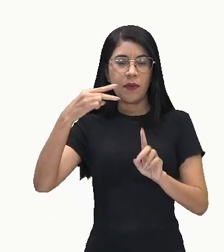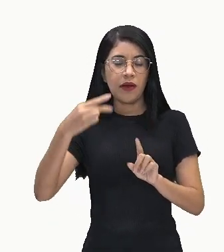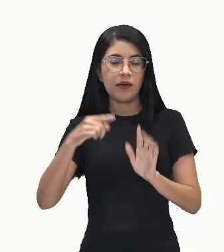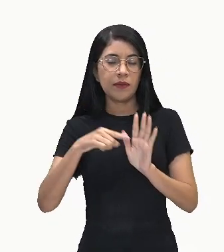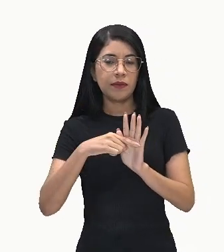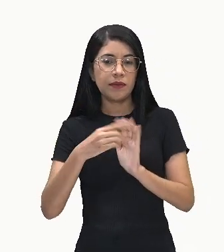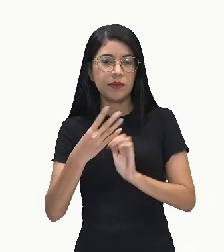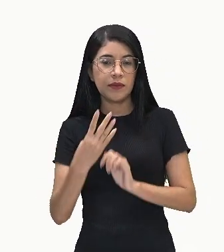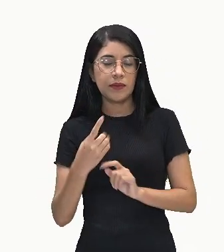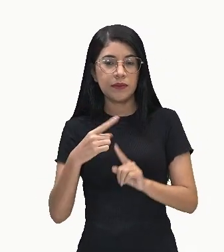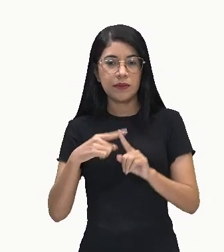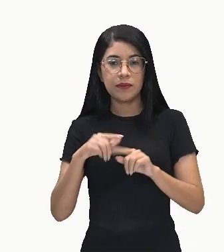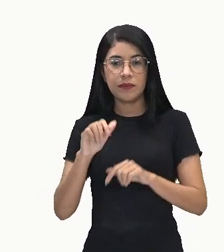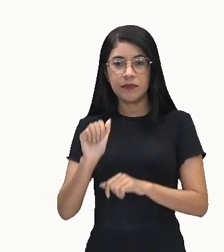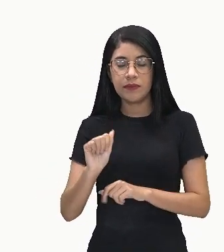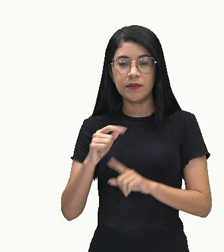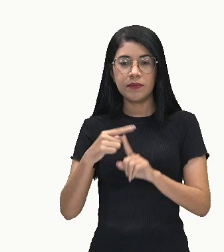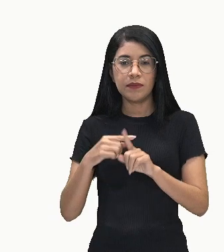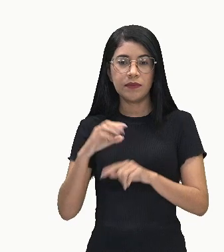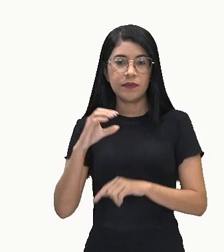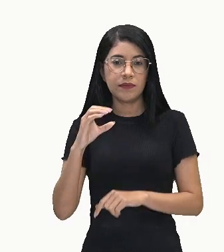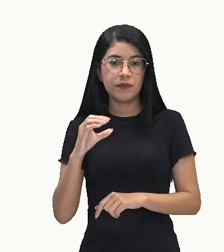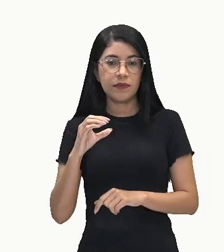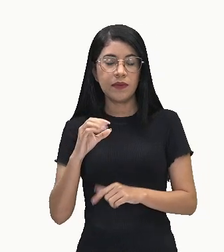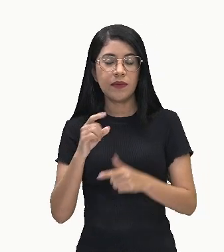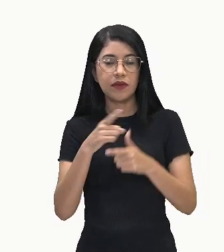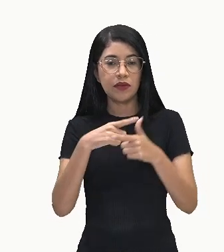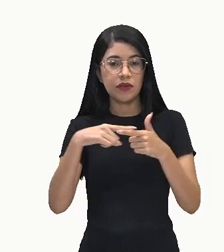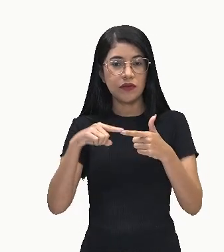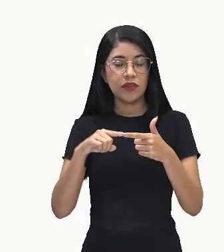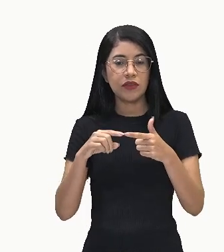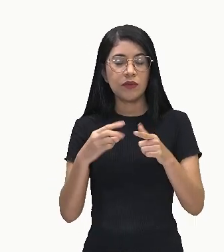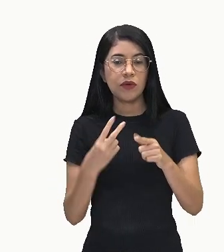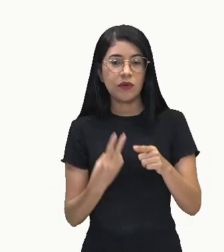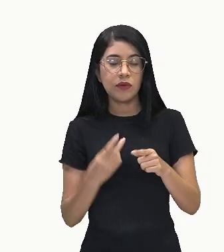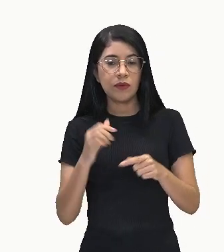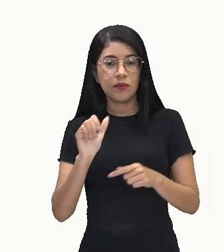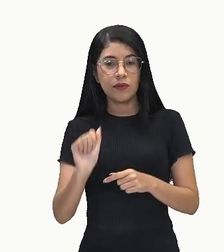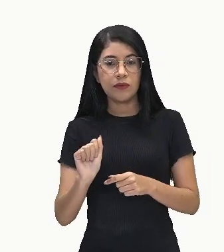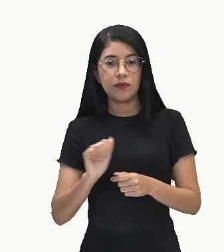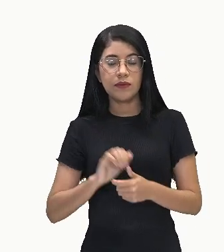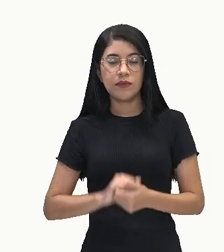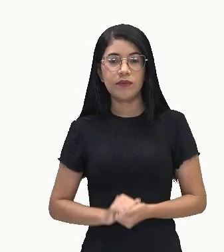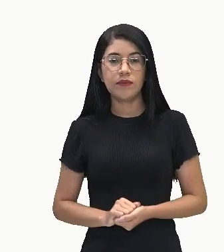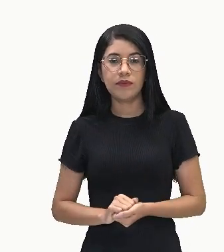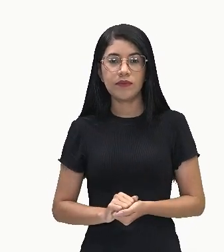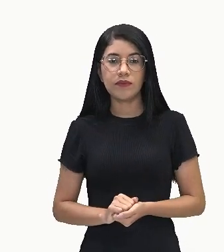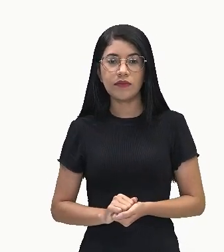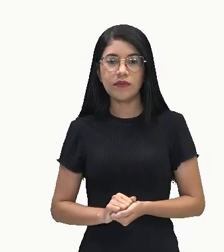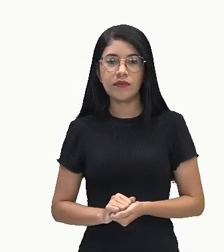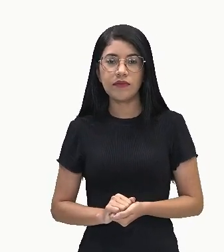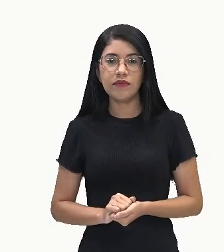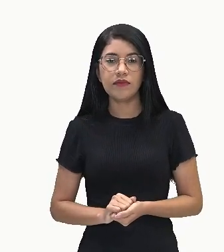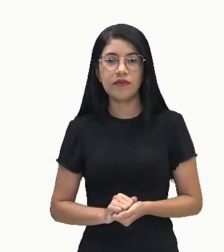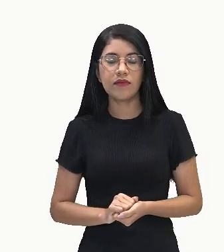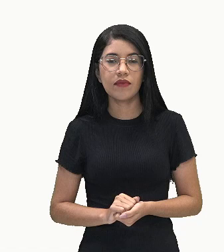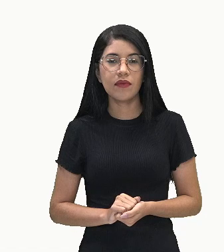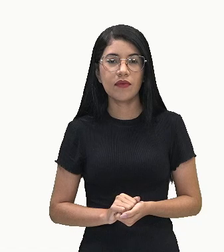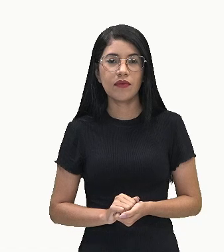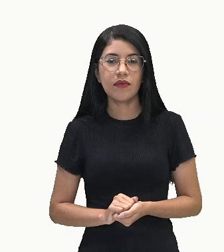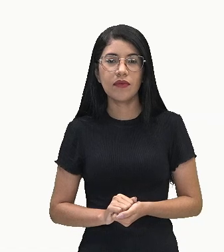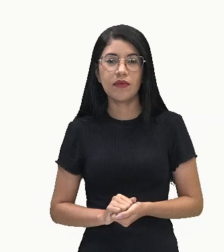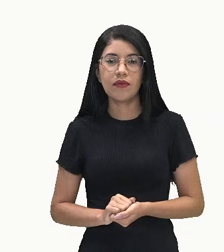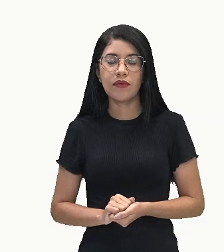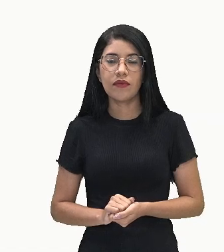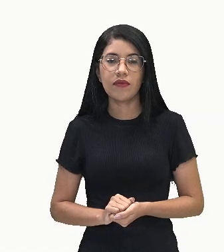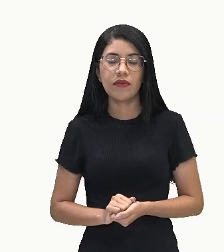que multiplica a, que multiplica c, tudo isso dividido por 2 que multiplica a.